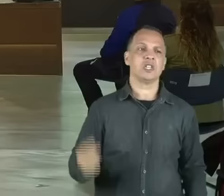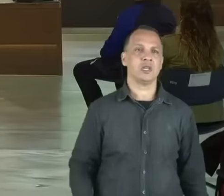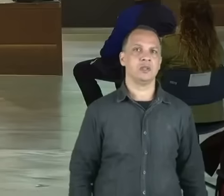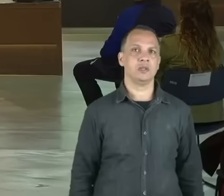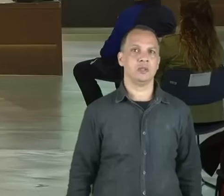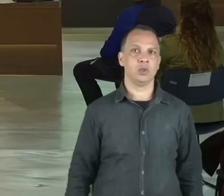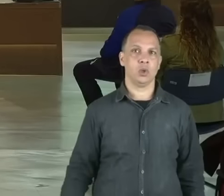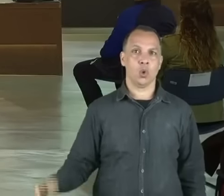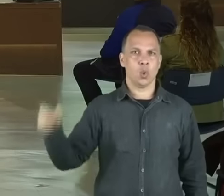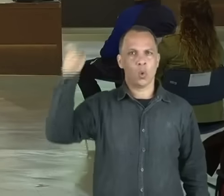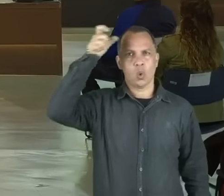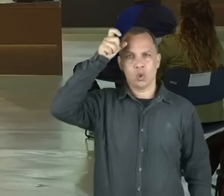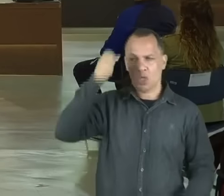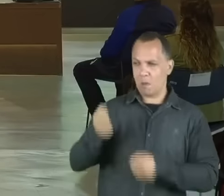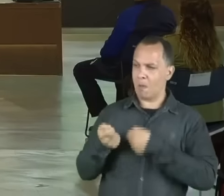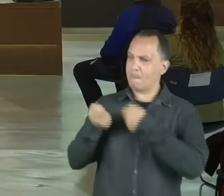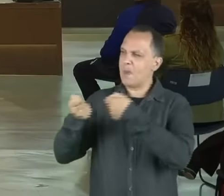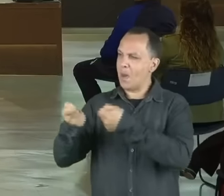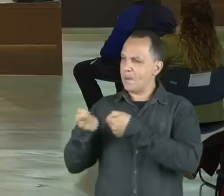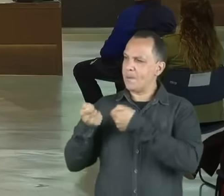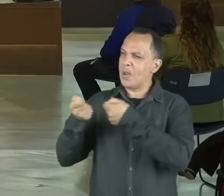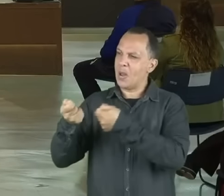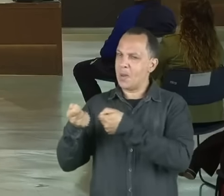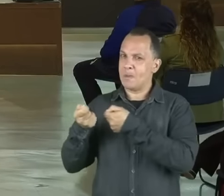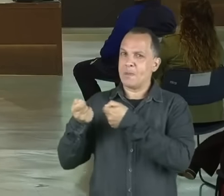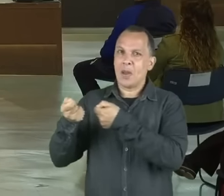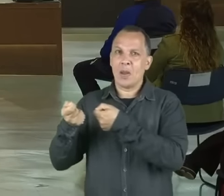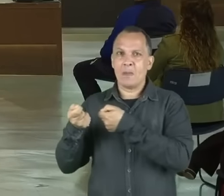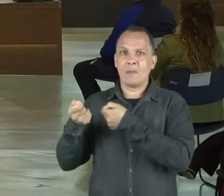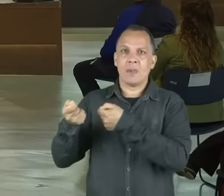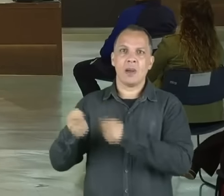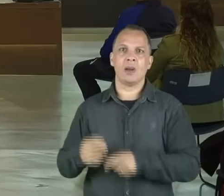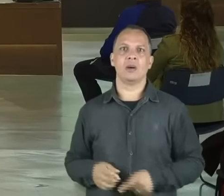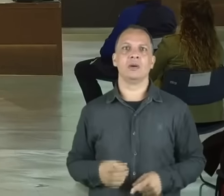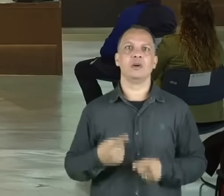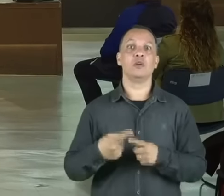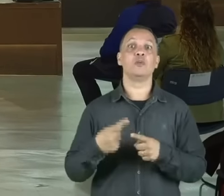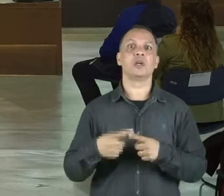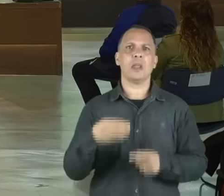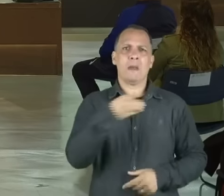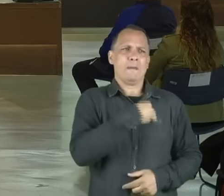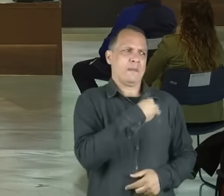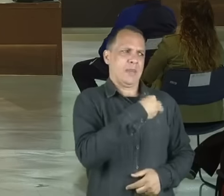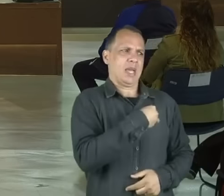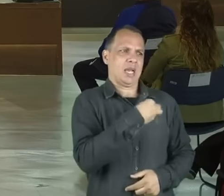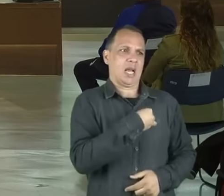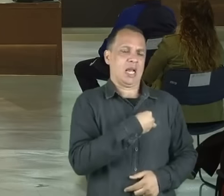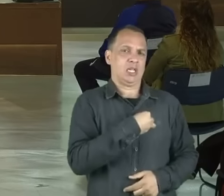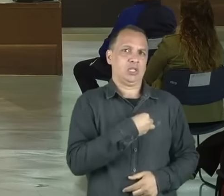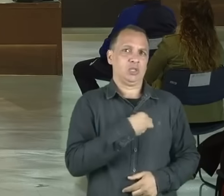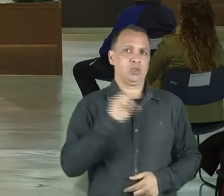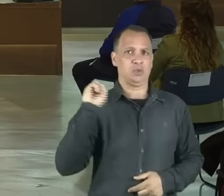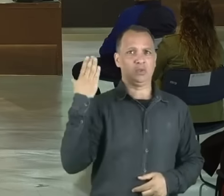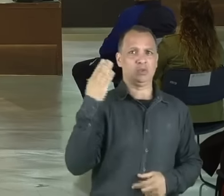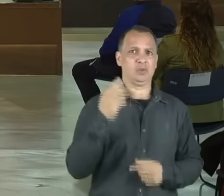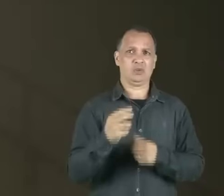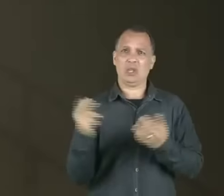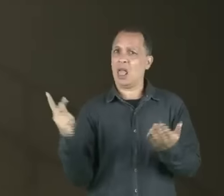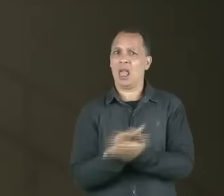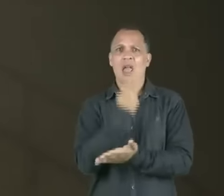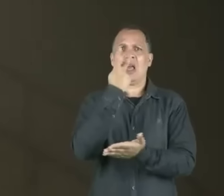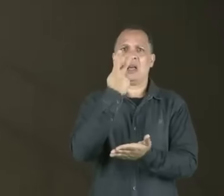que você fizesse isso e eu poderia seguir nos exemplos bíblicos desta